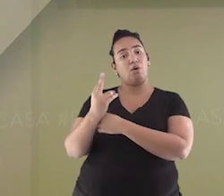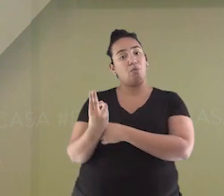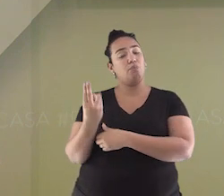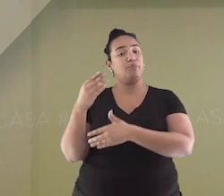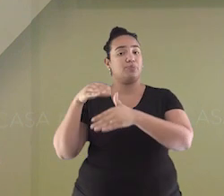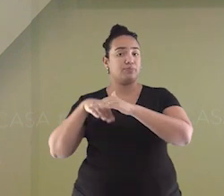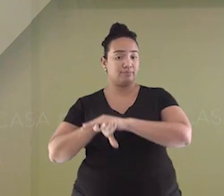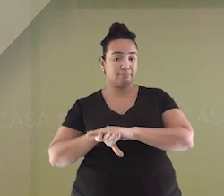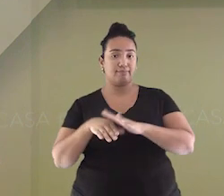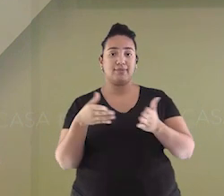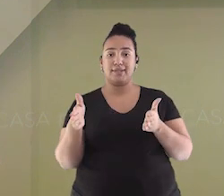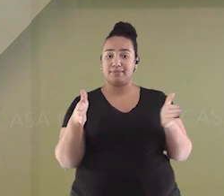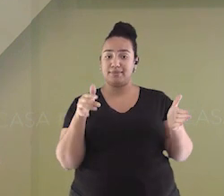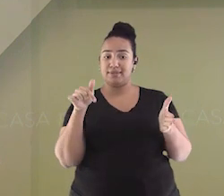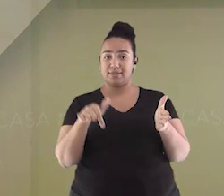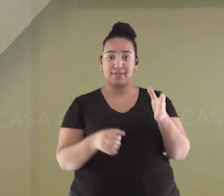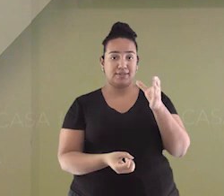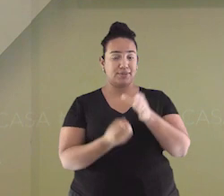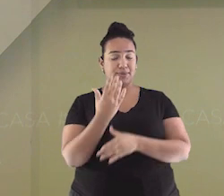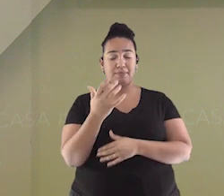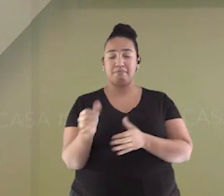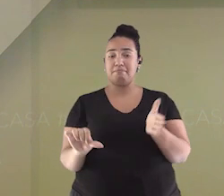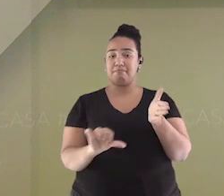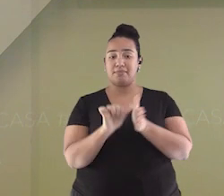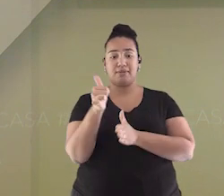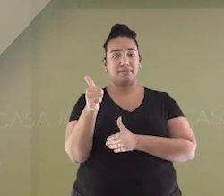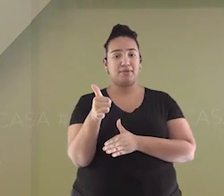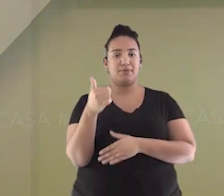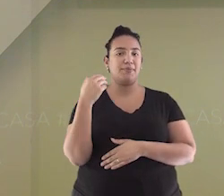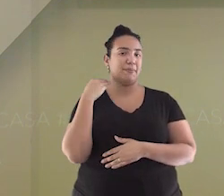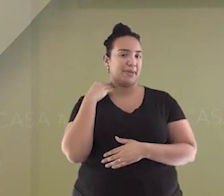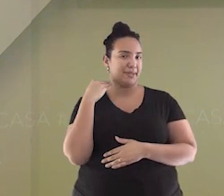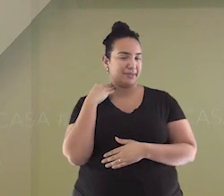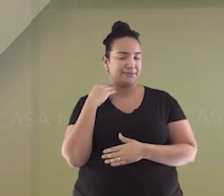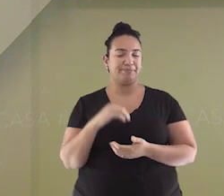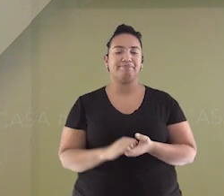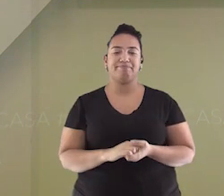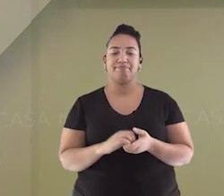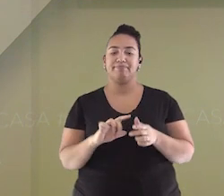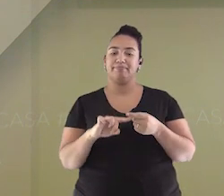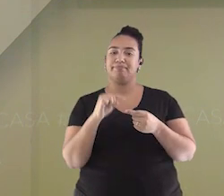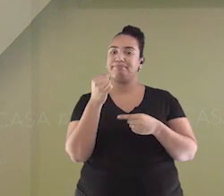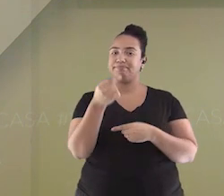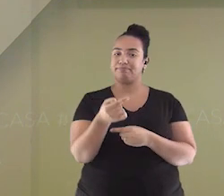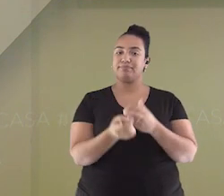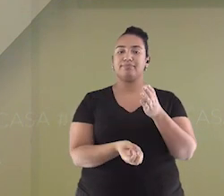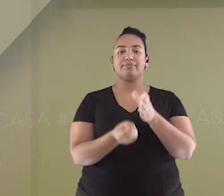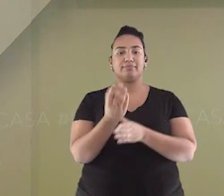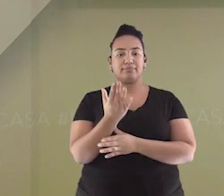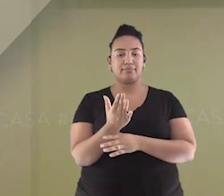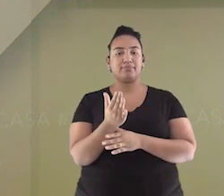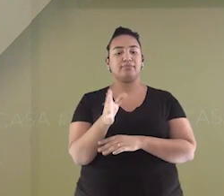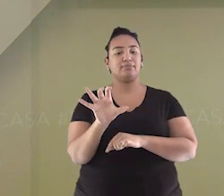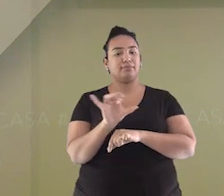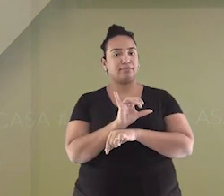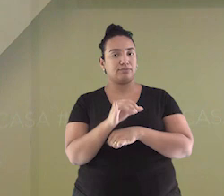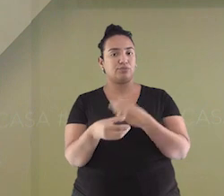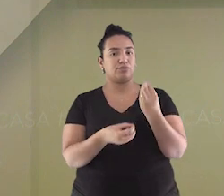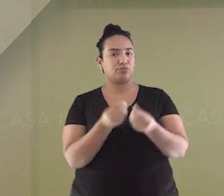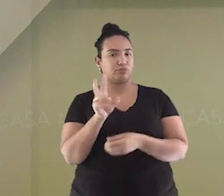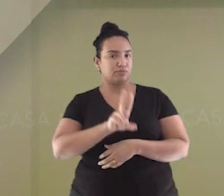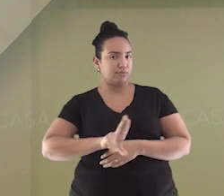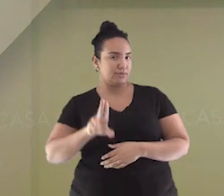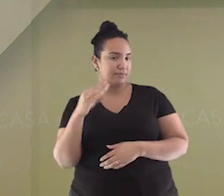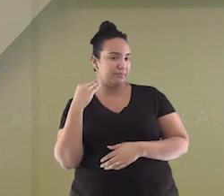moedas. E é nesse mesmo período que surgem as primeiras operações bancárias. E em seguida, surgem os bancos.